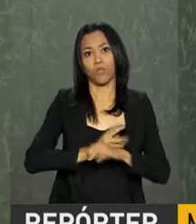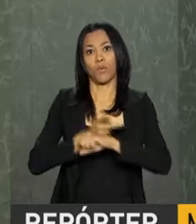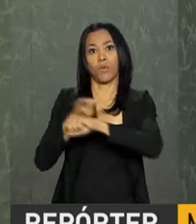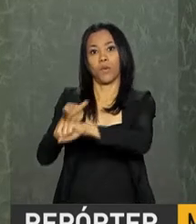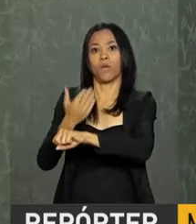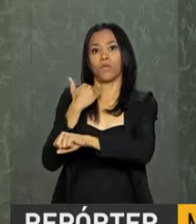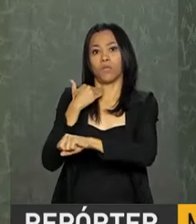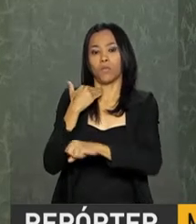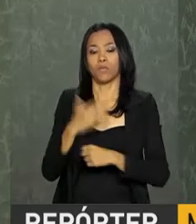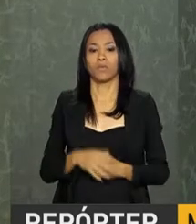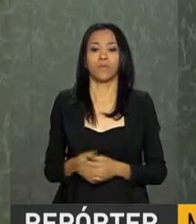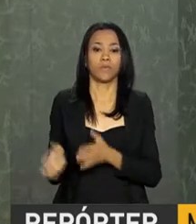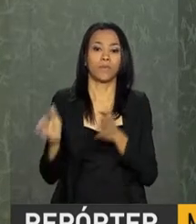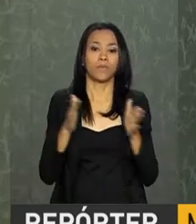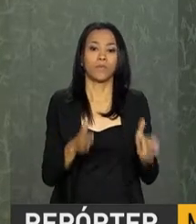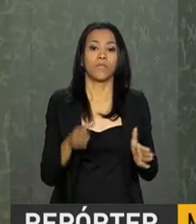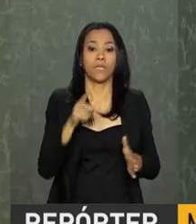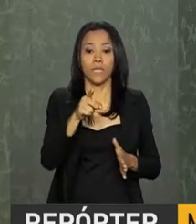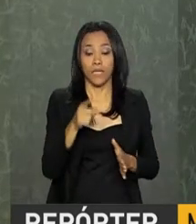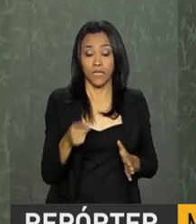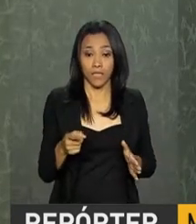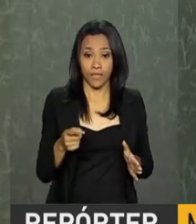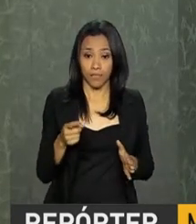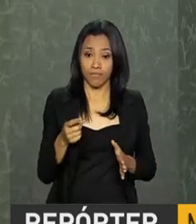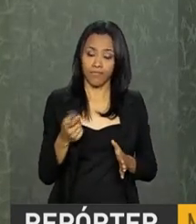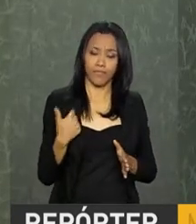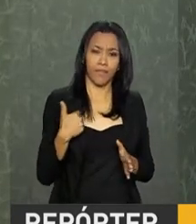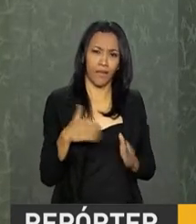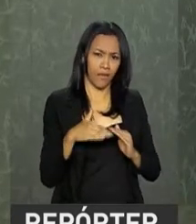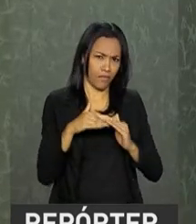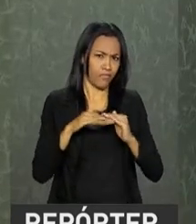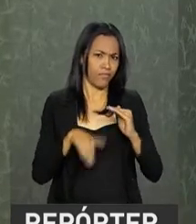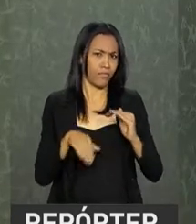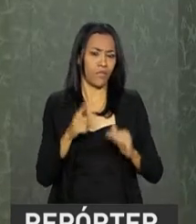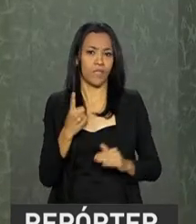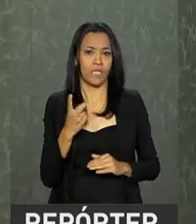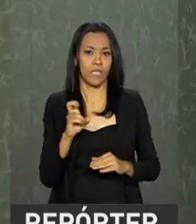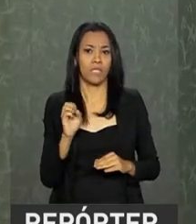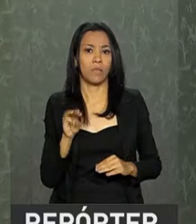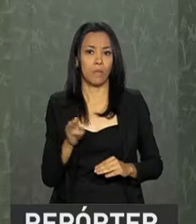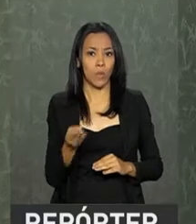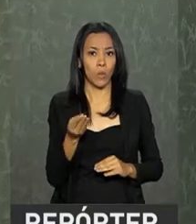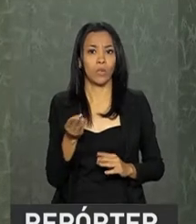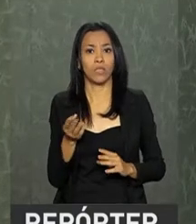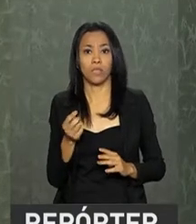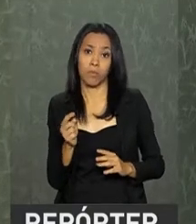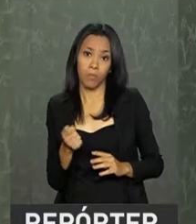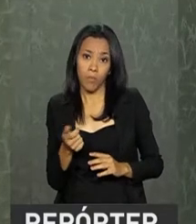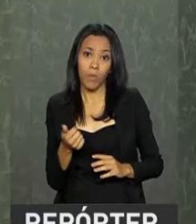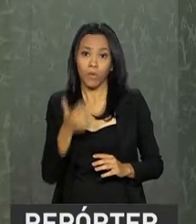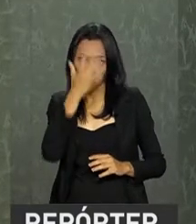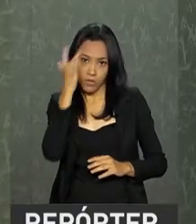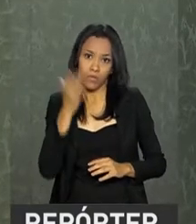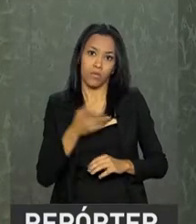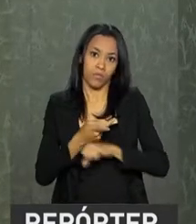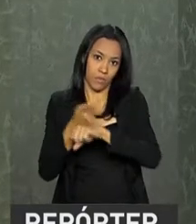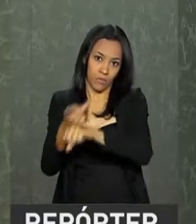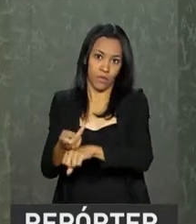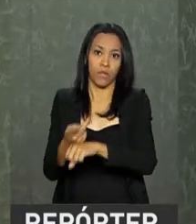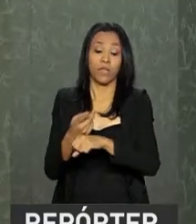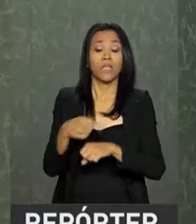cazumbi 600 está muito aquém ainda dos 15 bilhões que foram chamados é tão importante 5 trabalhador é